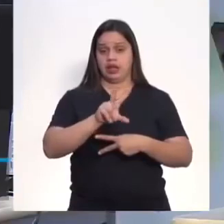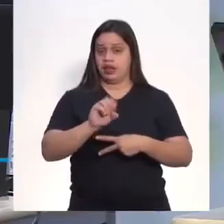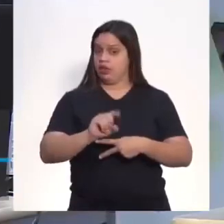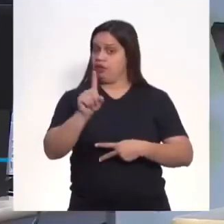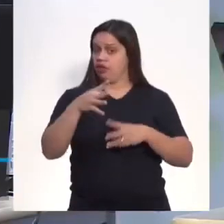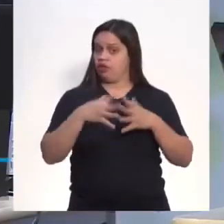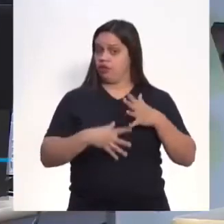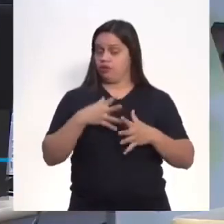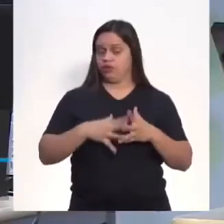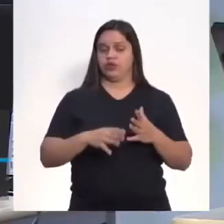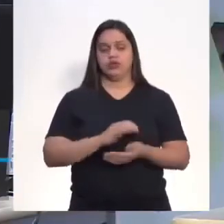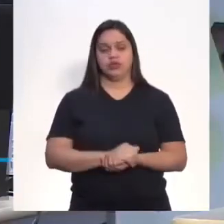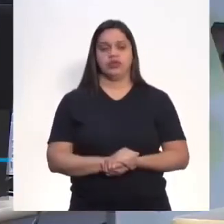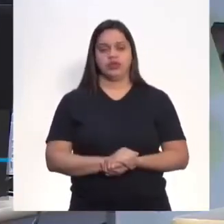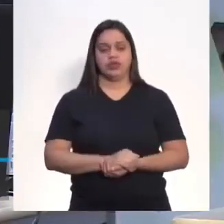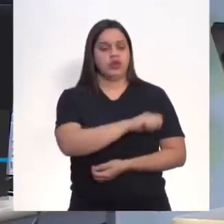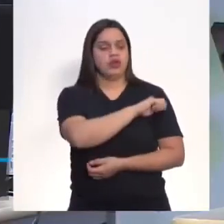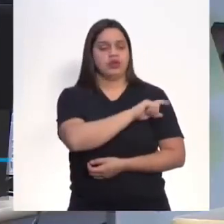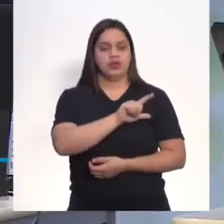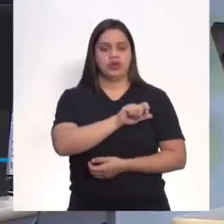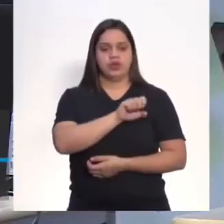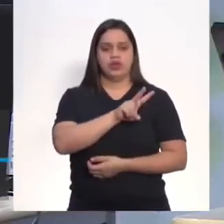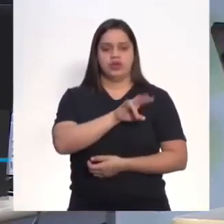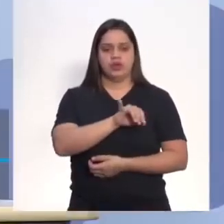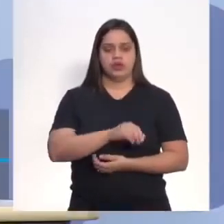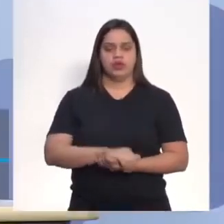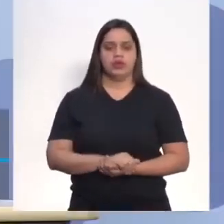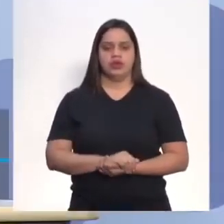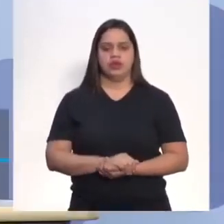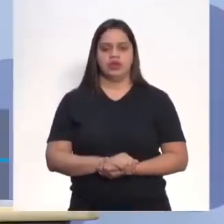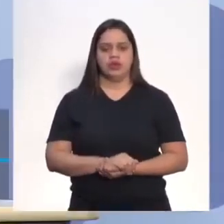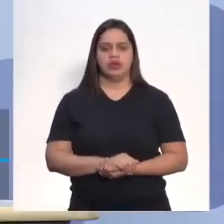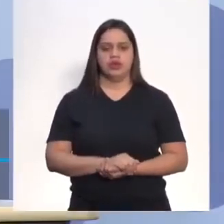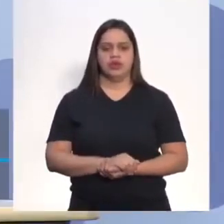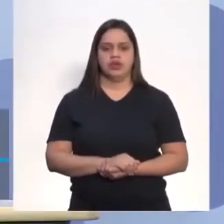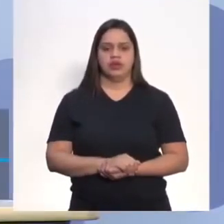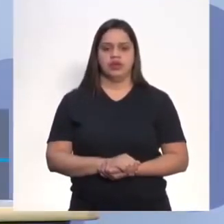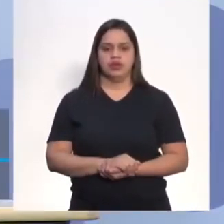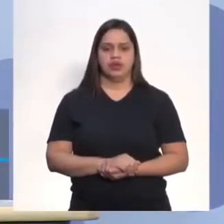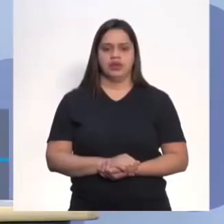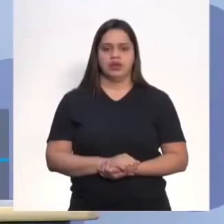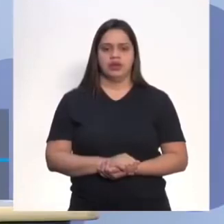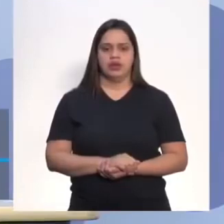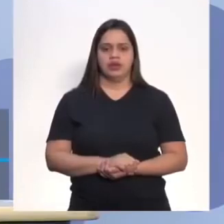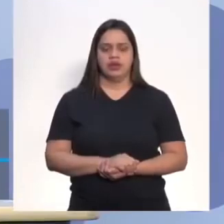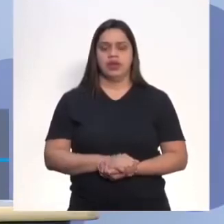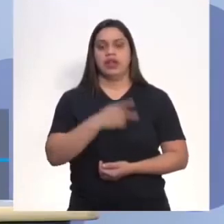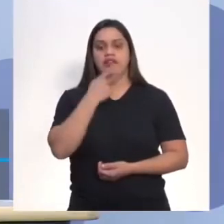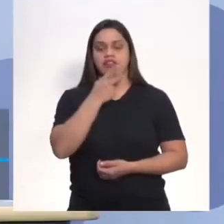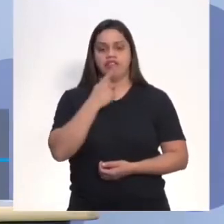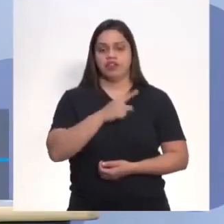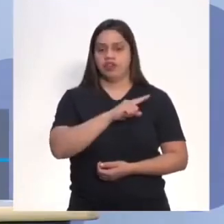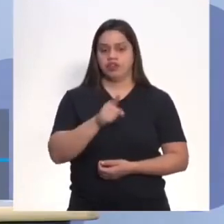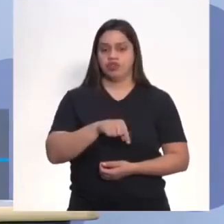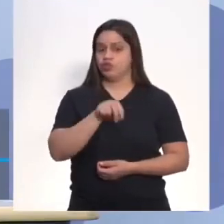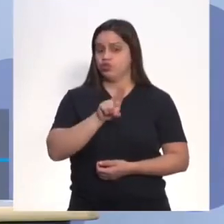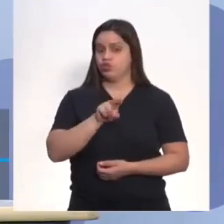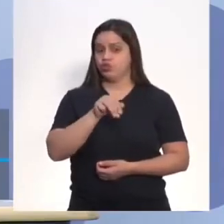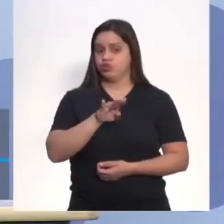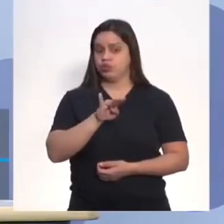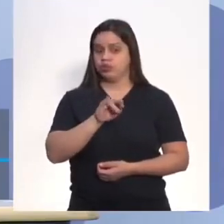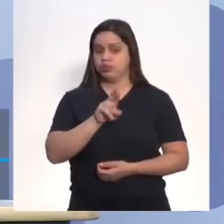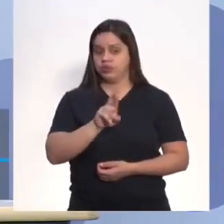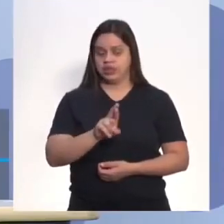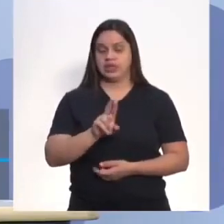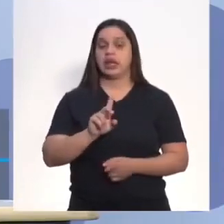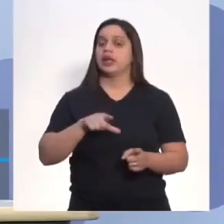confundindo, hein? ai, o Levi. É o Levi? Zumbir. É o Levi É. que falou. Ele colocou zumbir. Ai, E meu tem Deus. mais